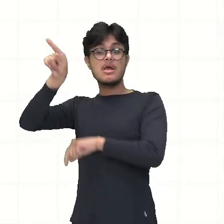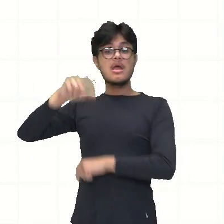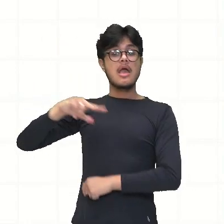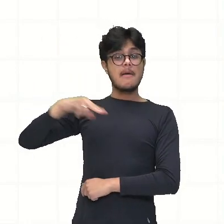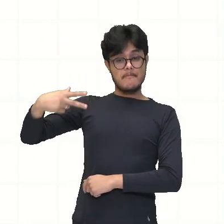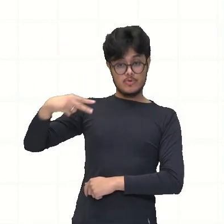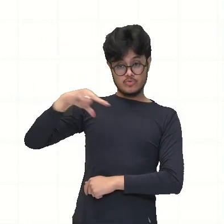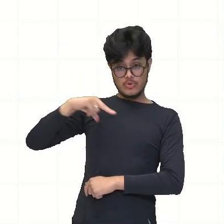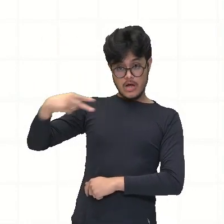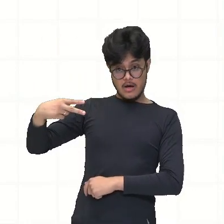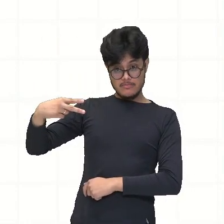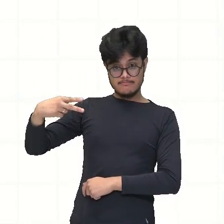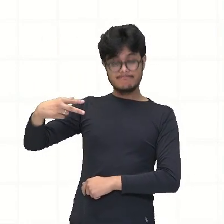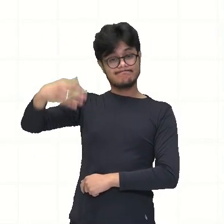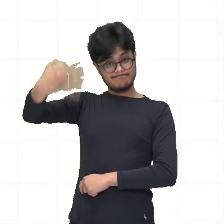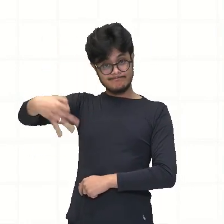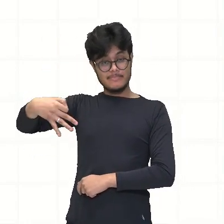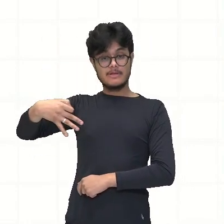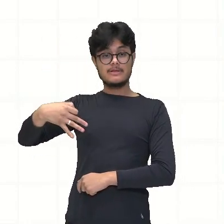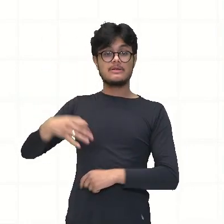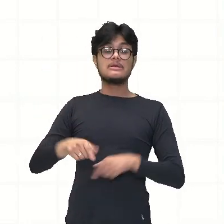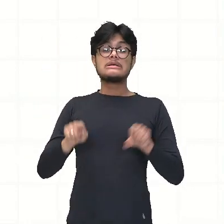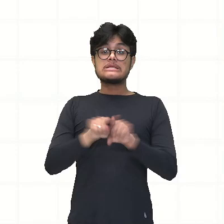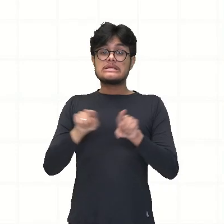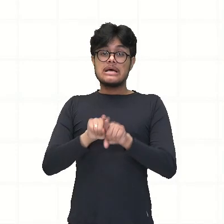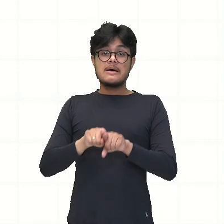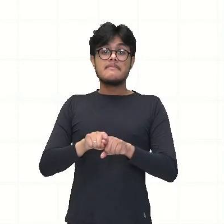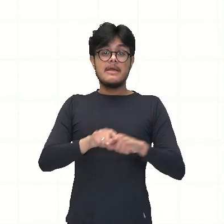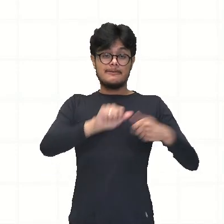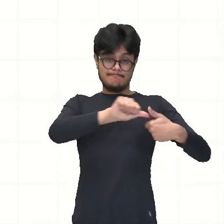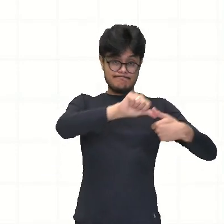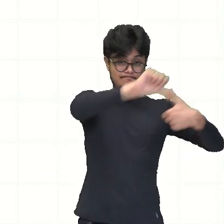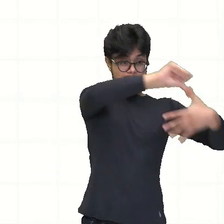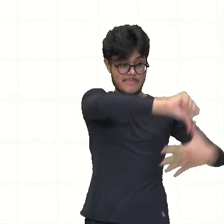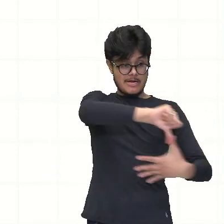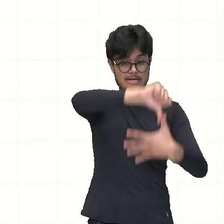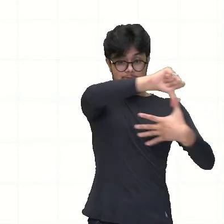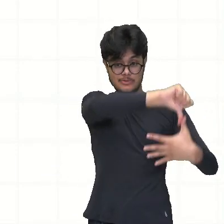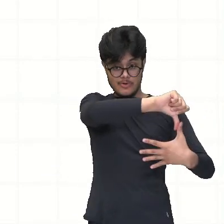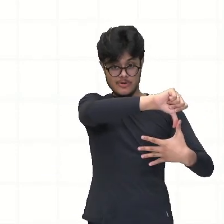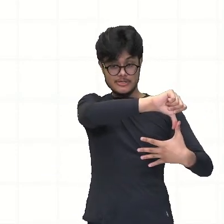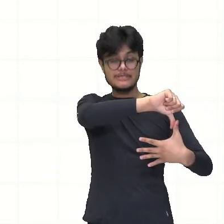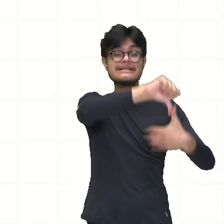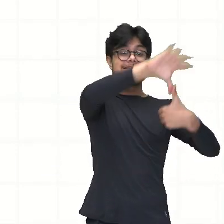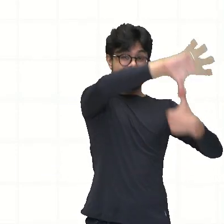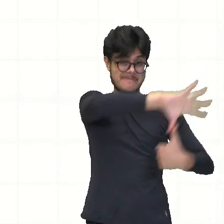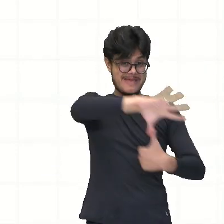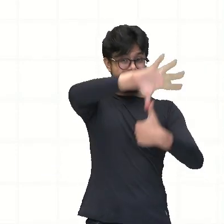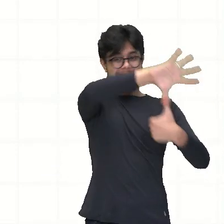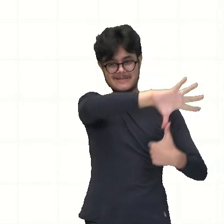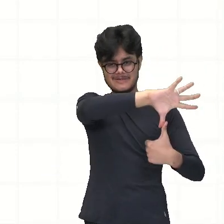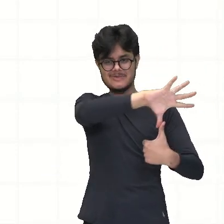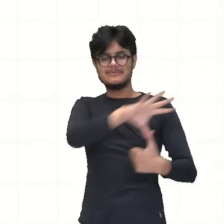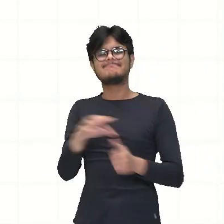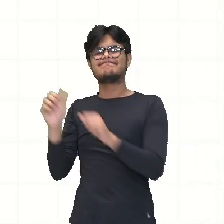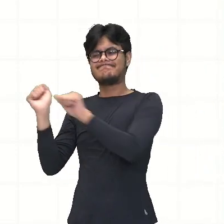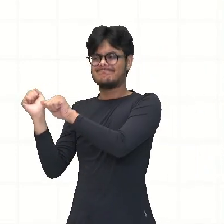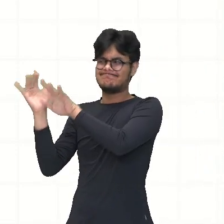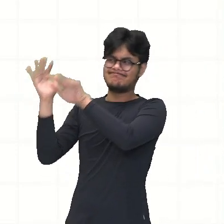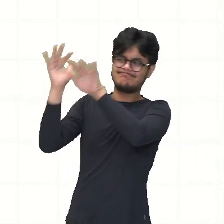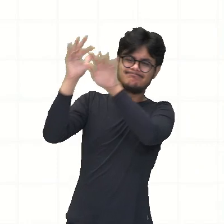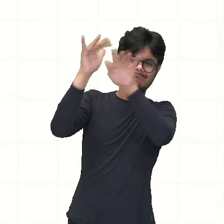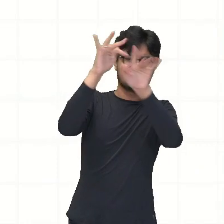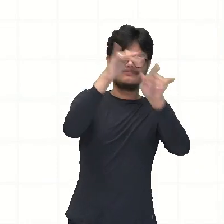ali o continente americano, tanto a América do Norte, a gente observa esse fluxo, principalmente saindo aqui da Guiné, tá bom?